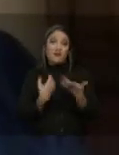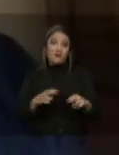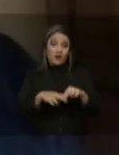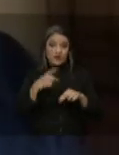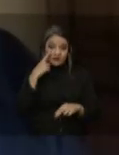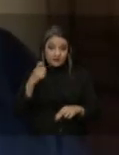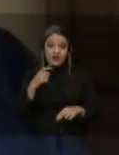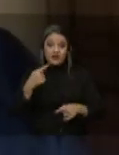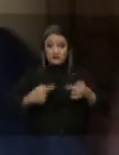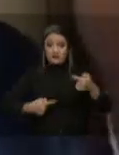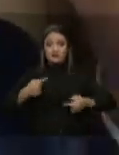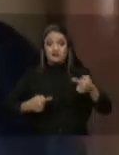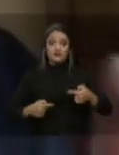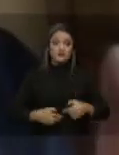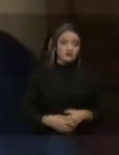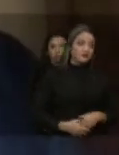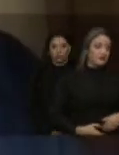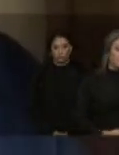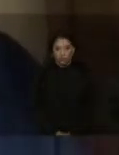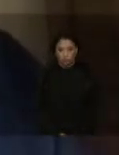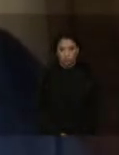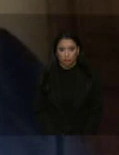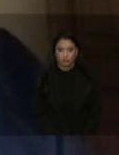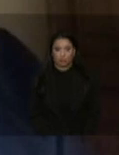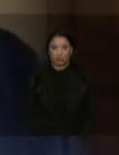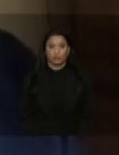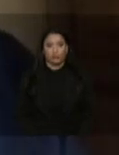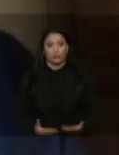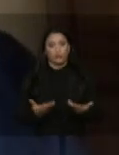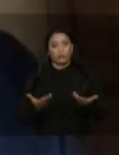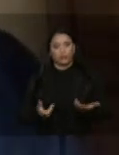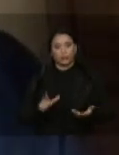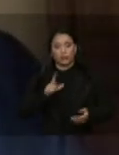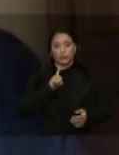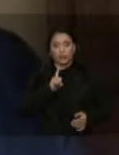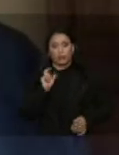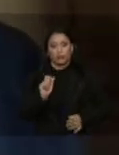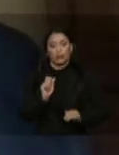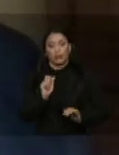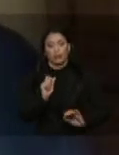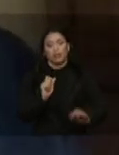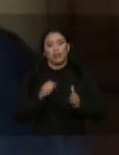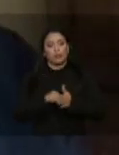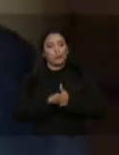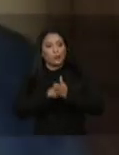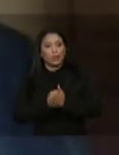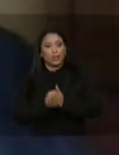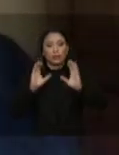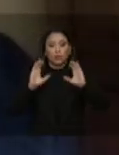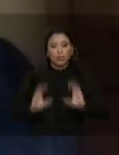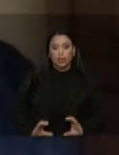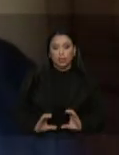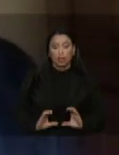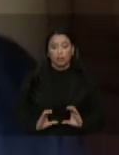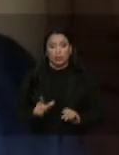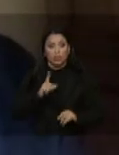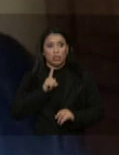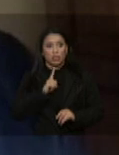políticos ou seja esbarram os seus cidadãos do acesso a determinados